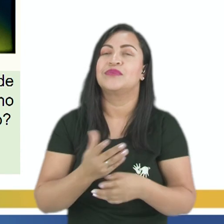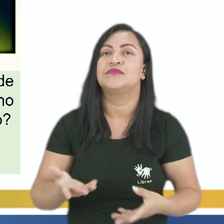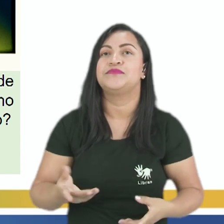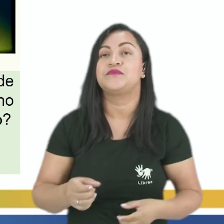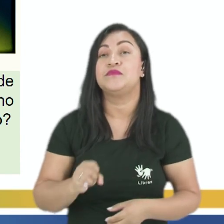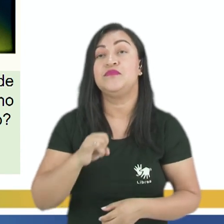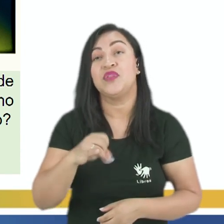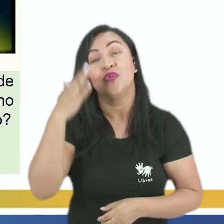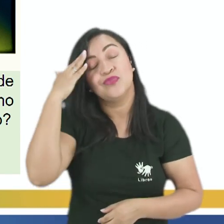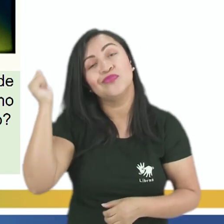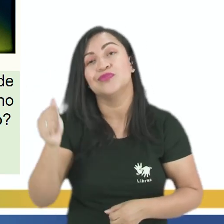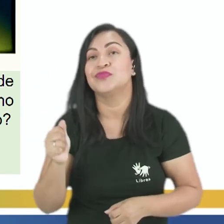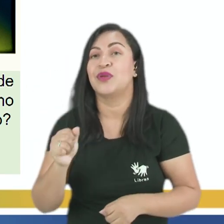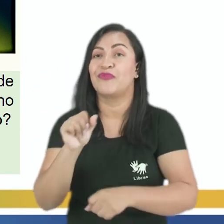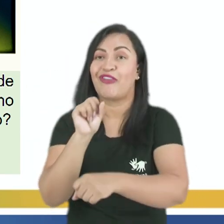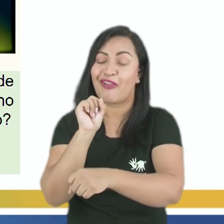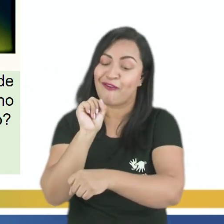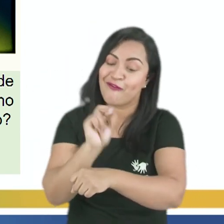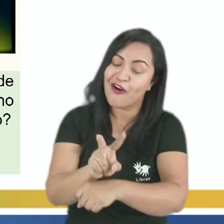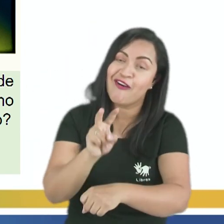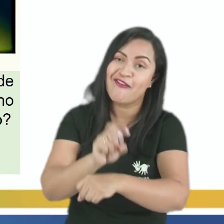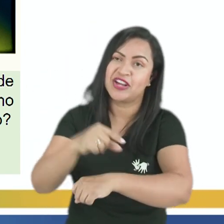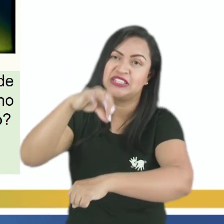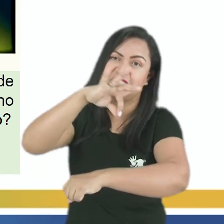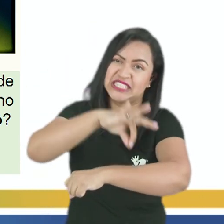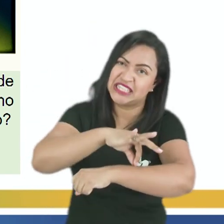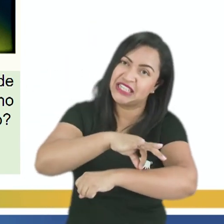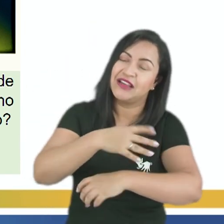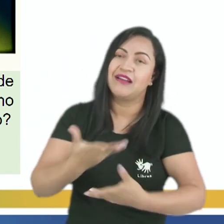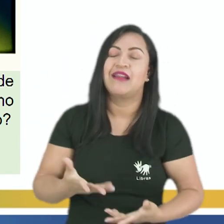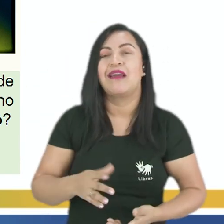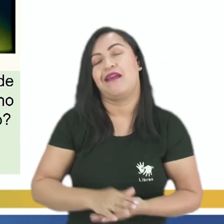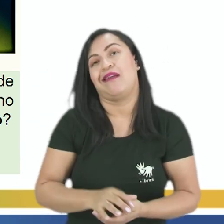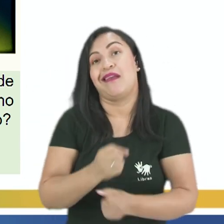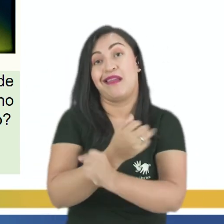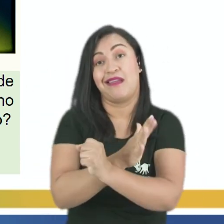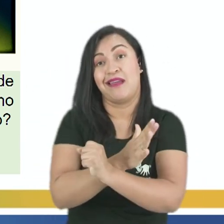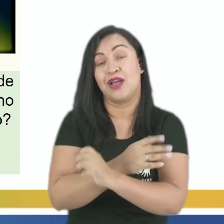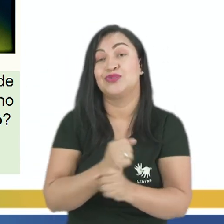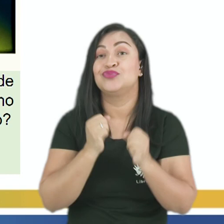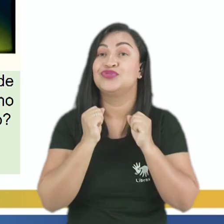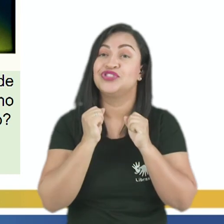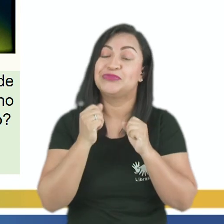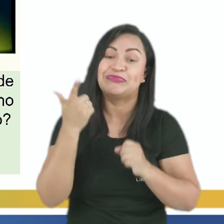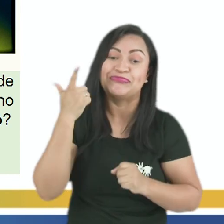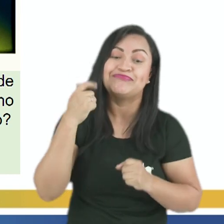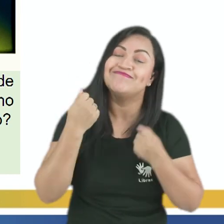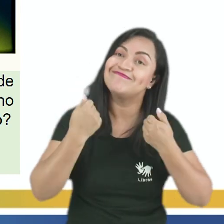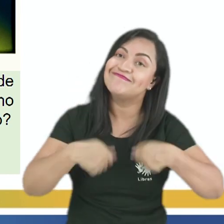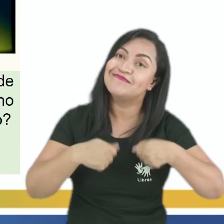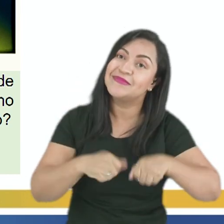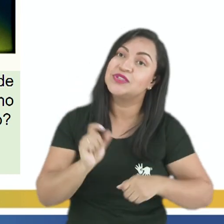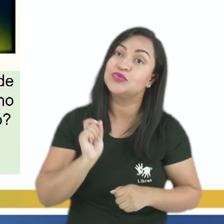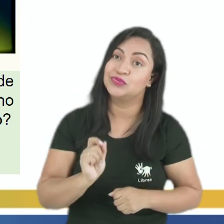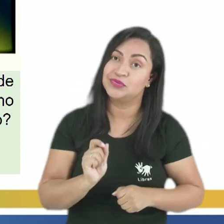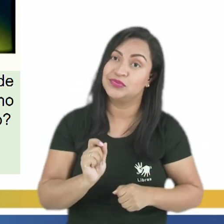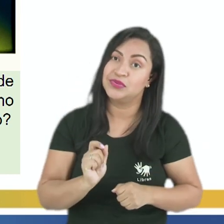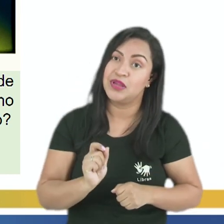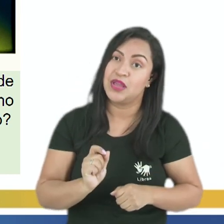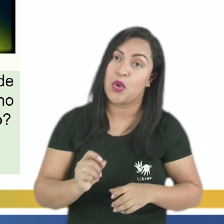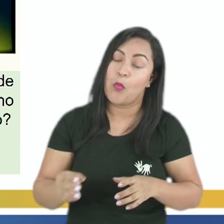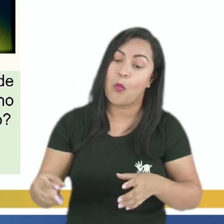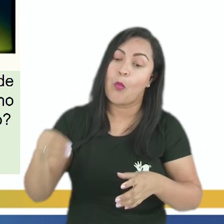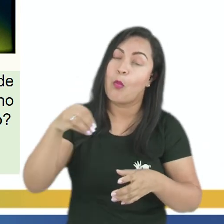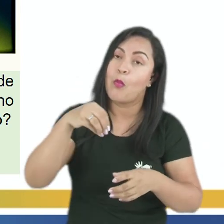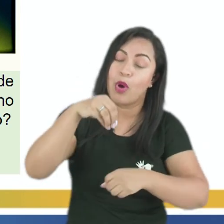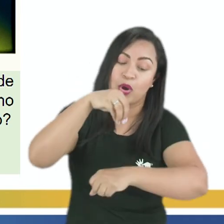o veneno do ferrão da abelha é ácido e a gente precisa neutralizar o ácido, a gente precisa utilizar uma substância que